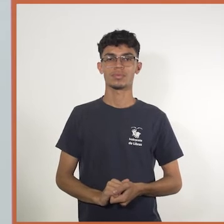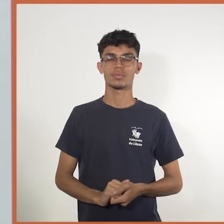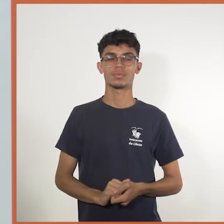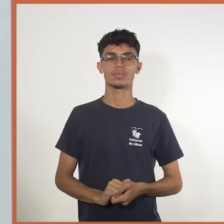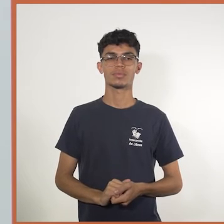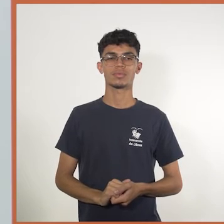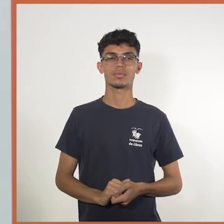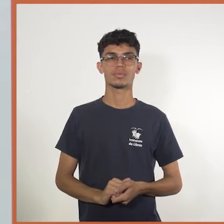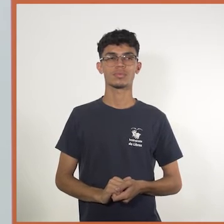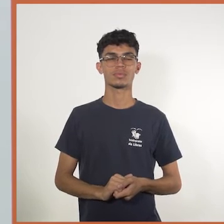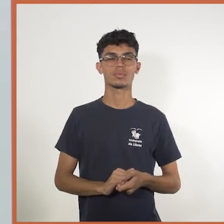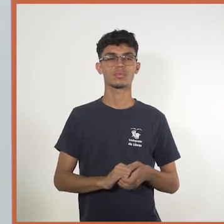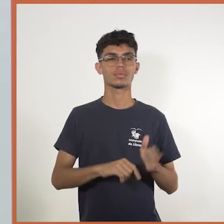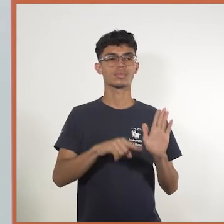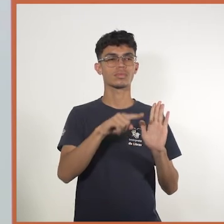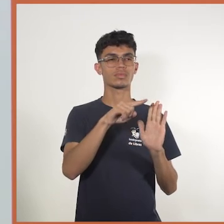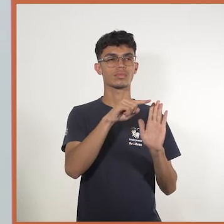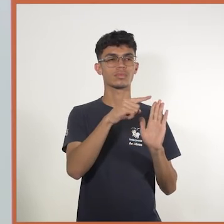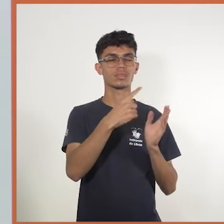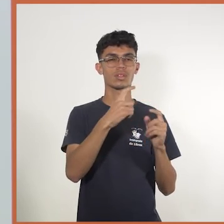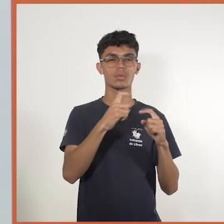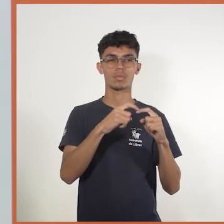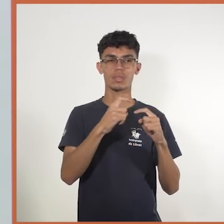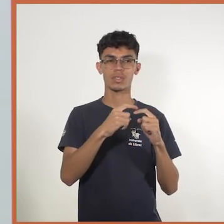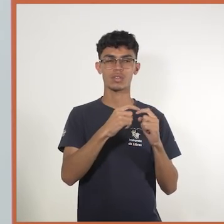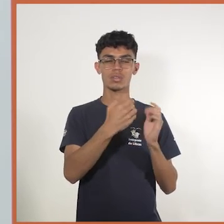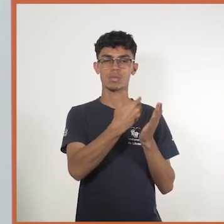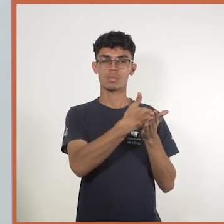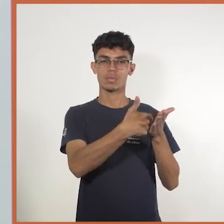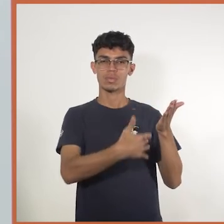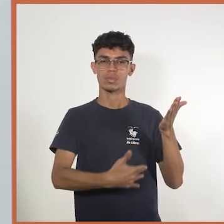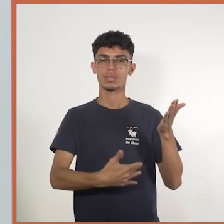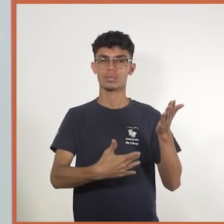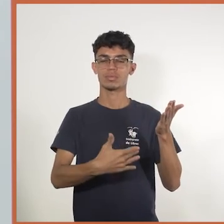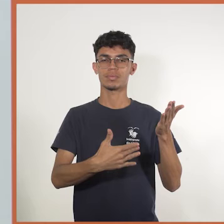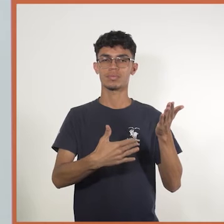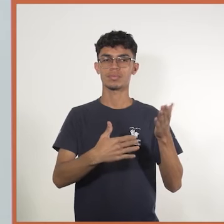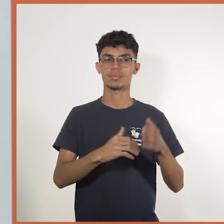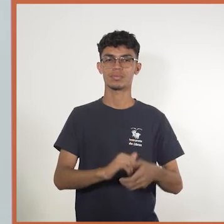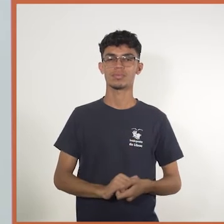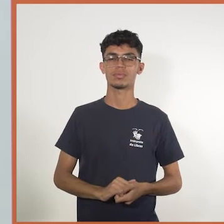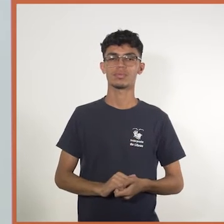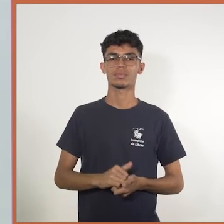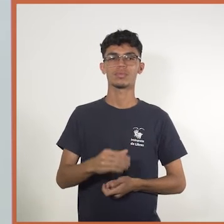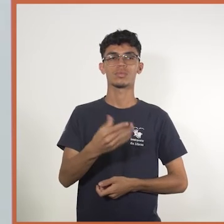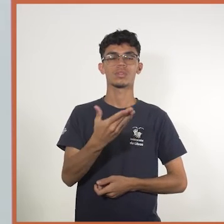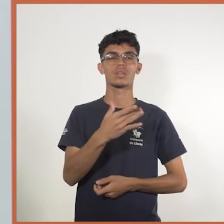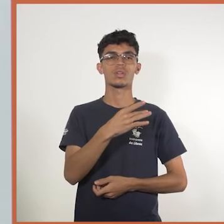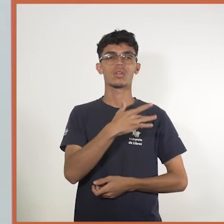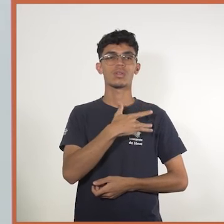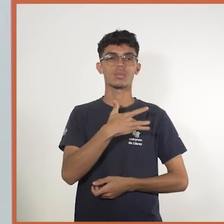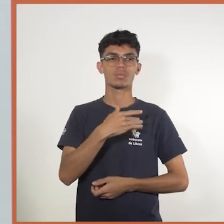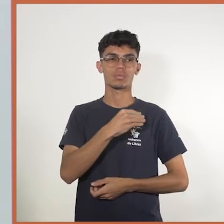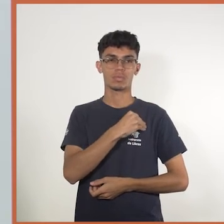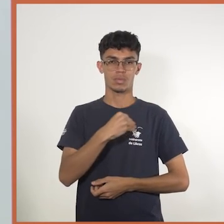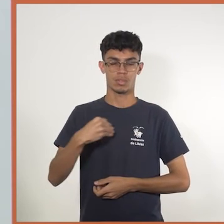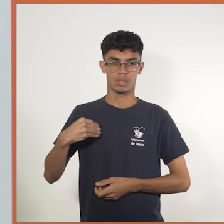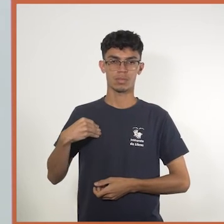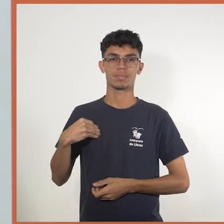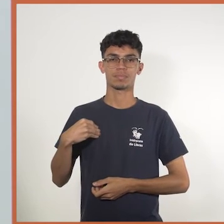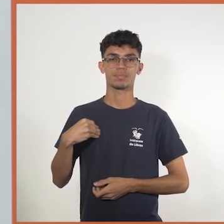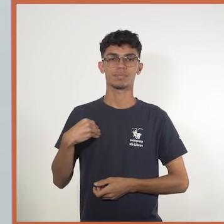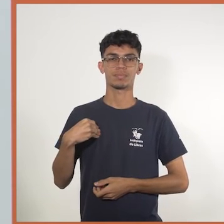receita médica, o atestado médico ou os exames clínicos que atestam a